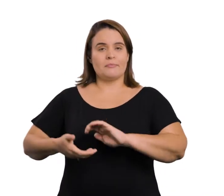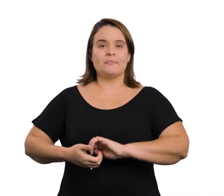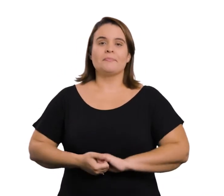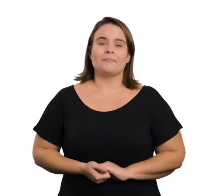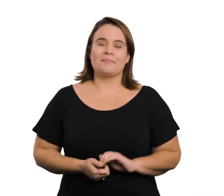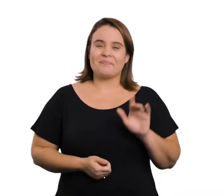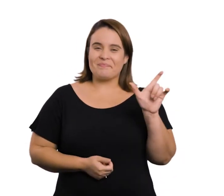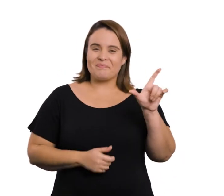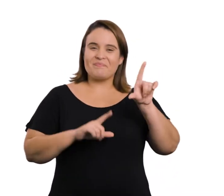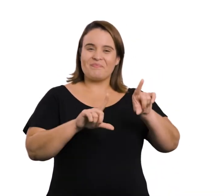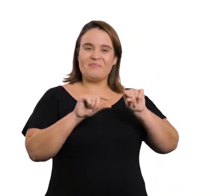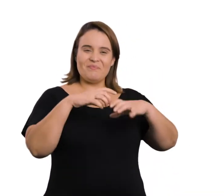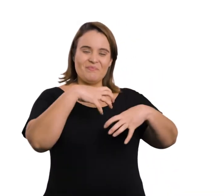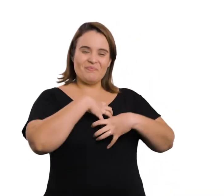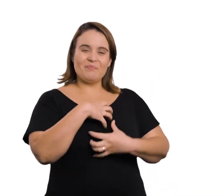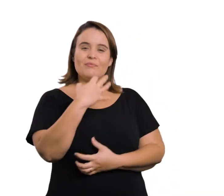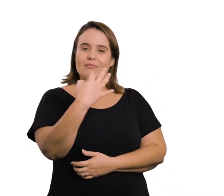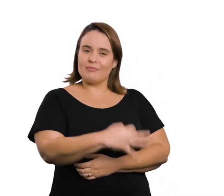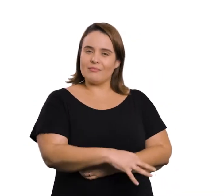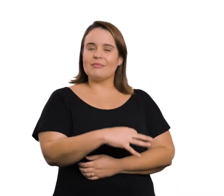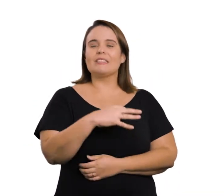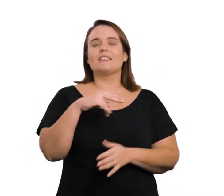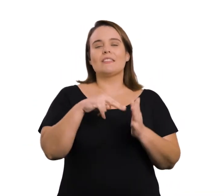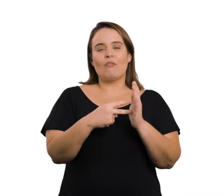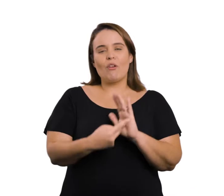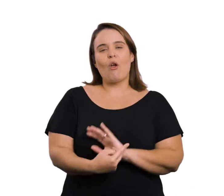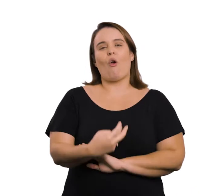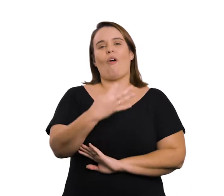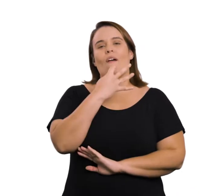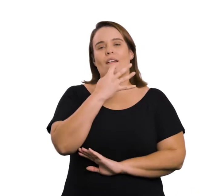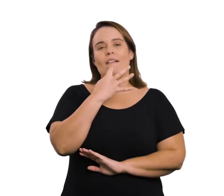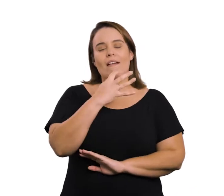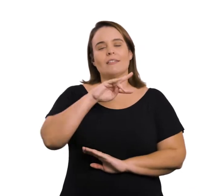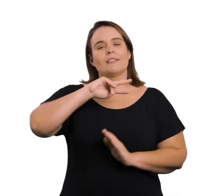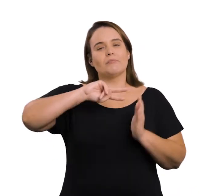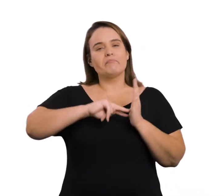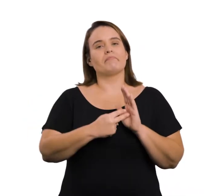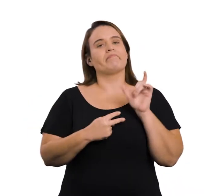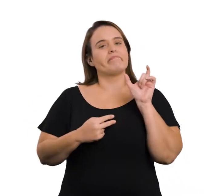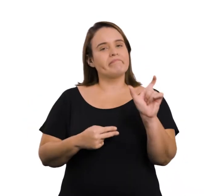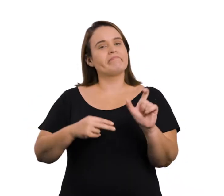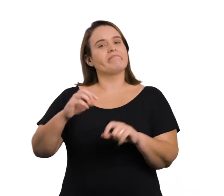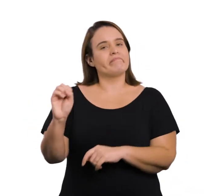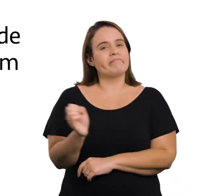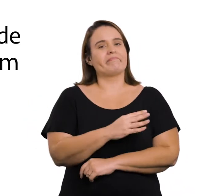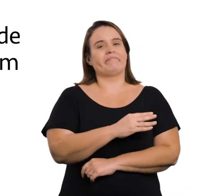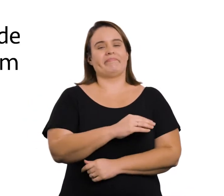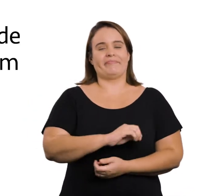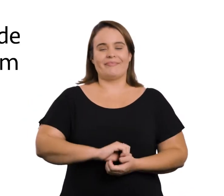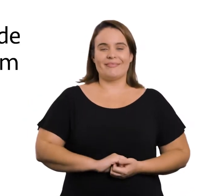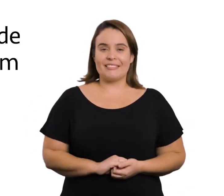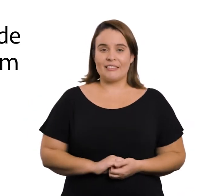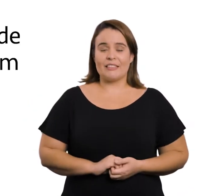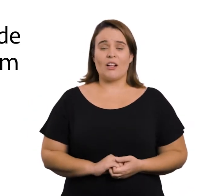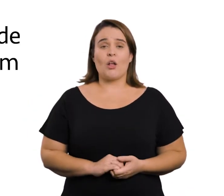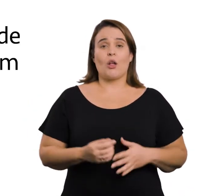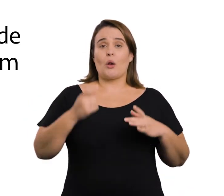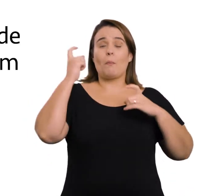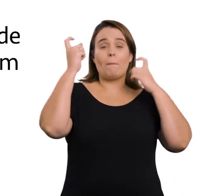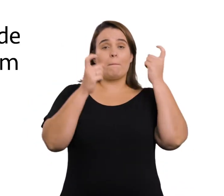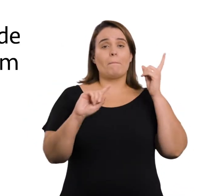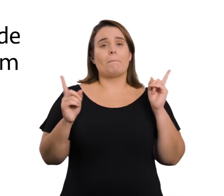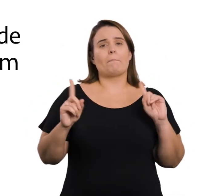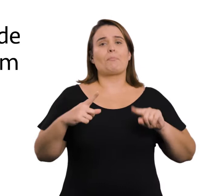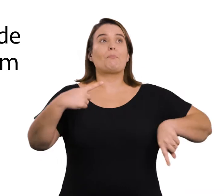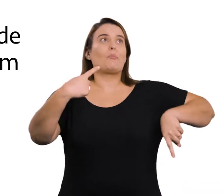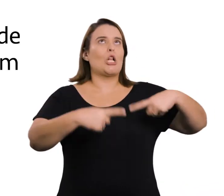Escolher adequadamente as palavras presume conhecer o significado atualizado da terminologia. Não se trata de